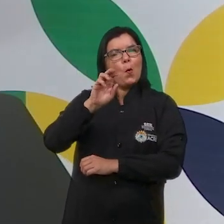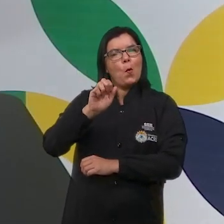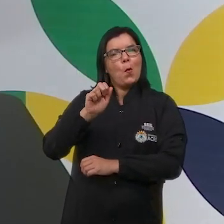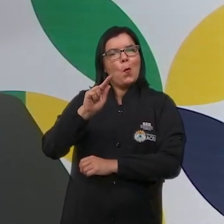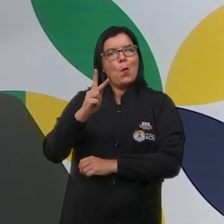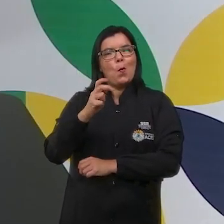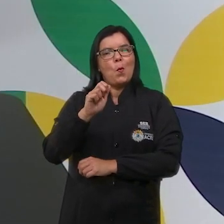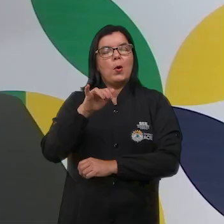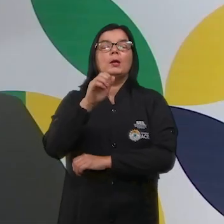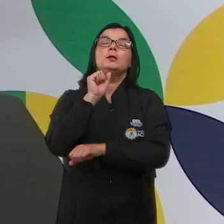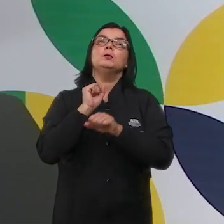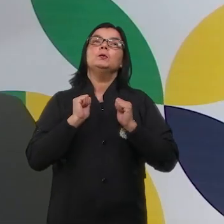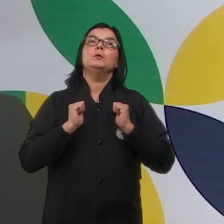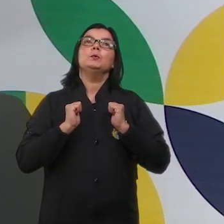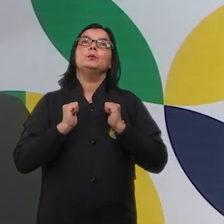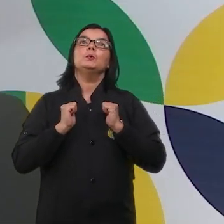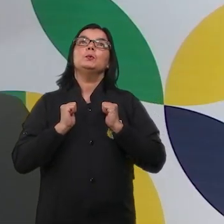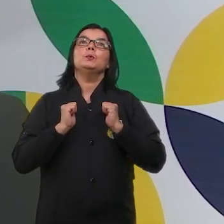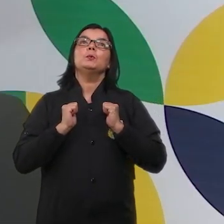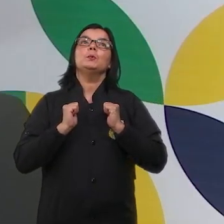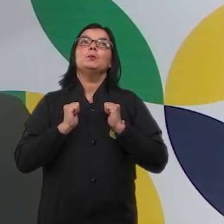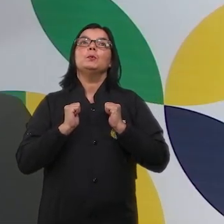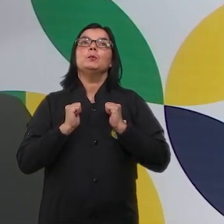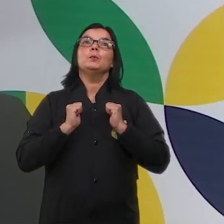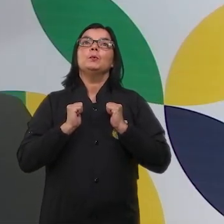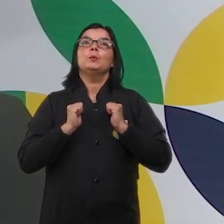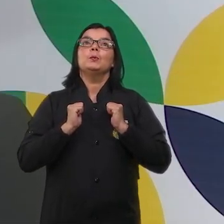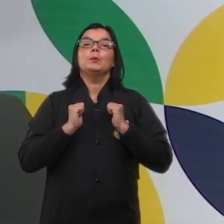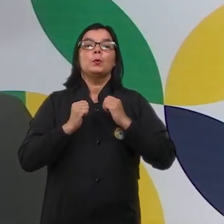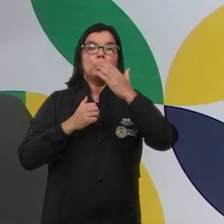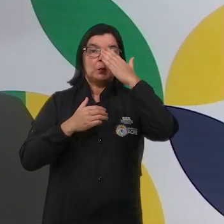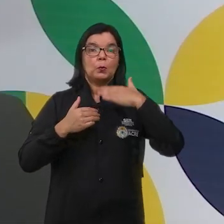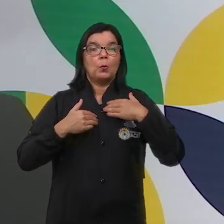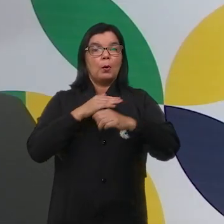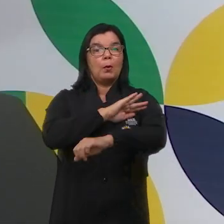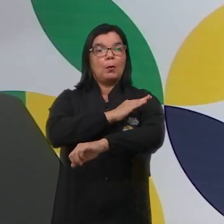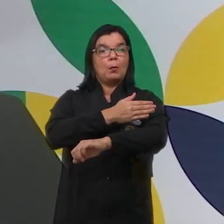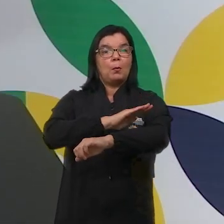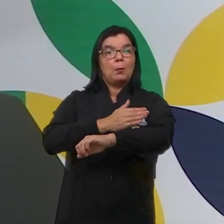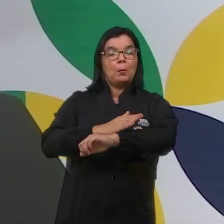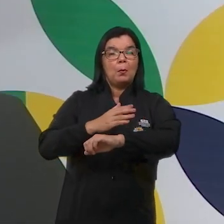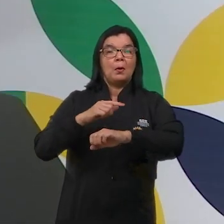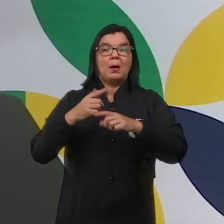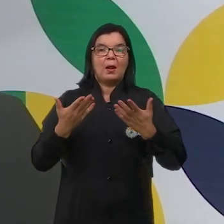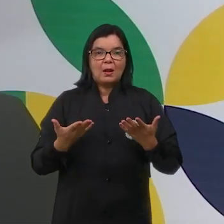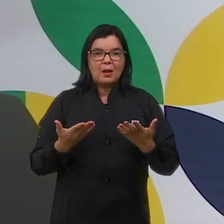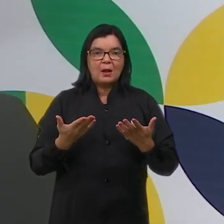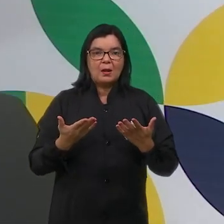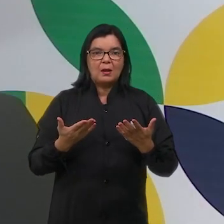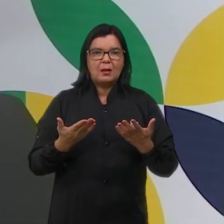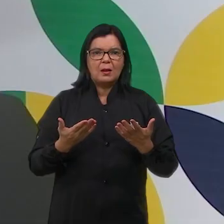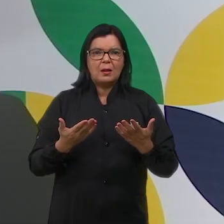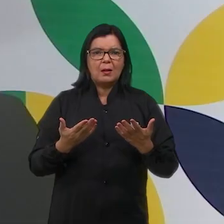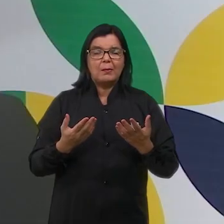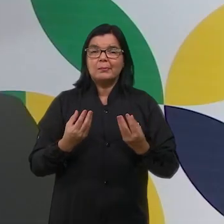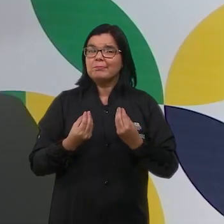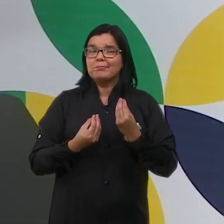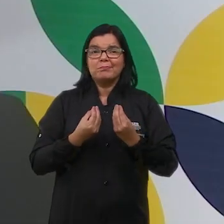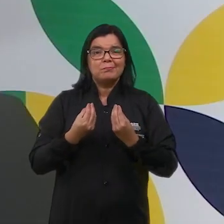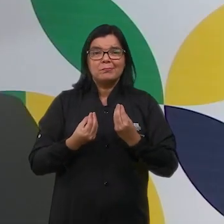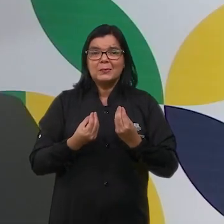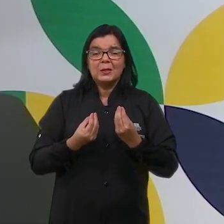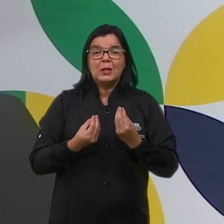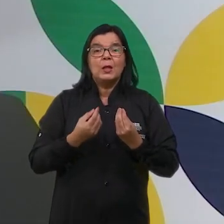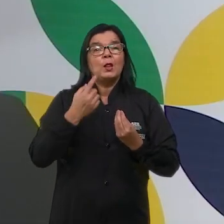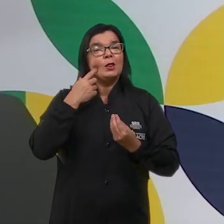aqui, ó. Vai lá, whey. Trabalha, constrói o meu músculo aí, síntese proteica, cresce